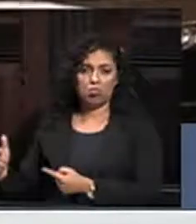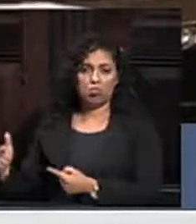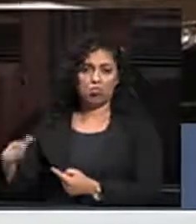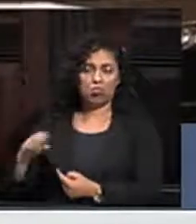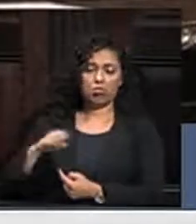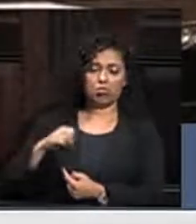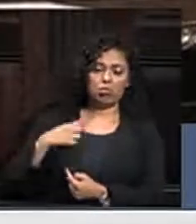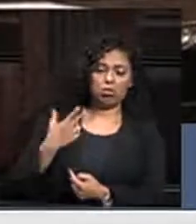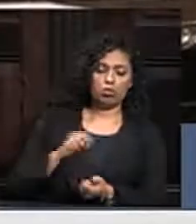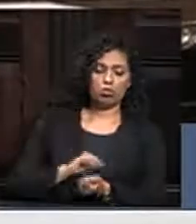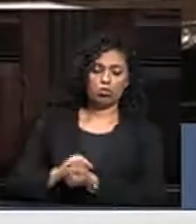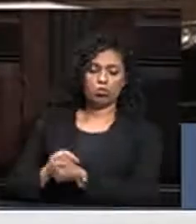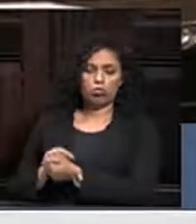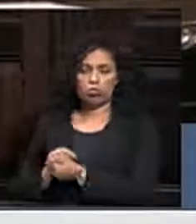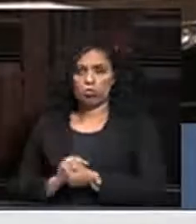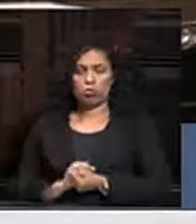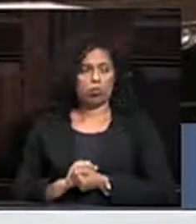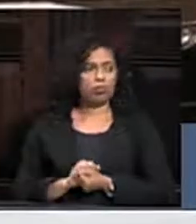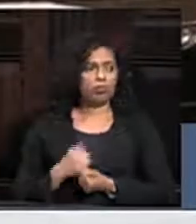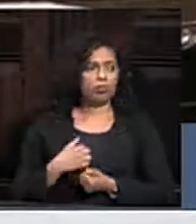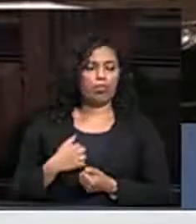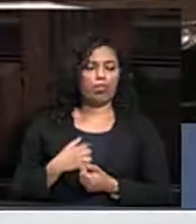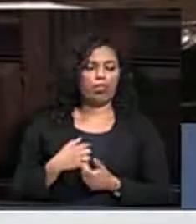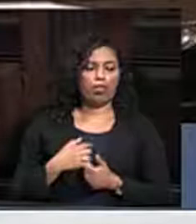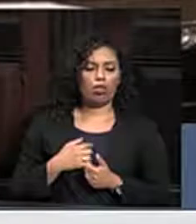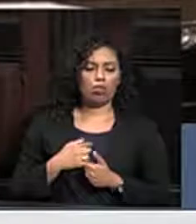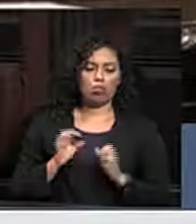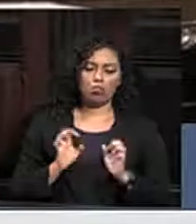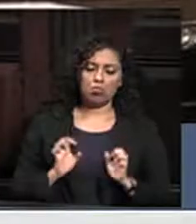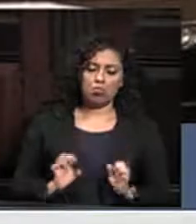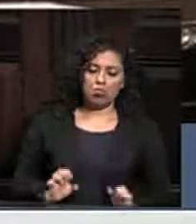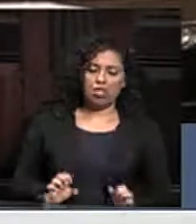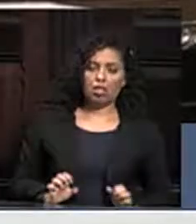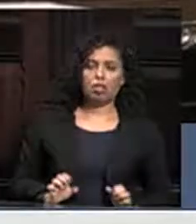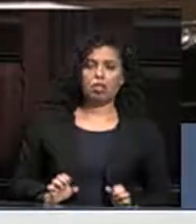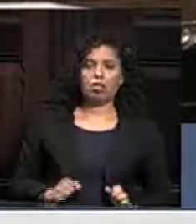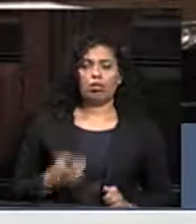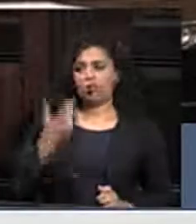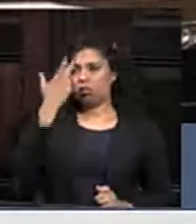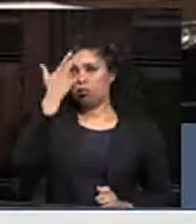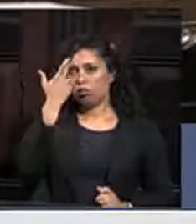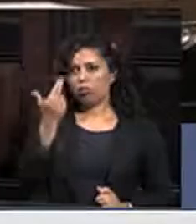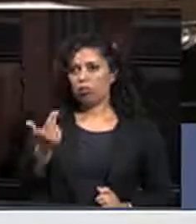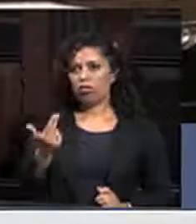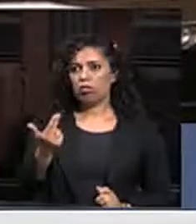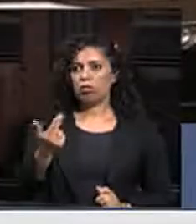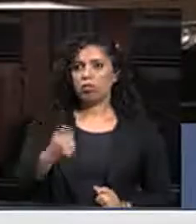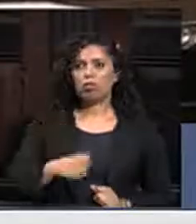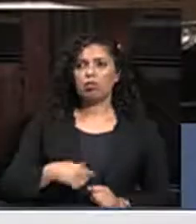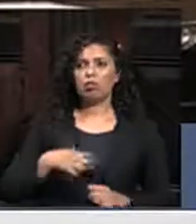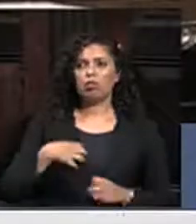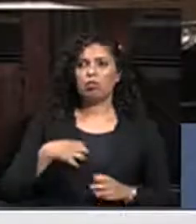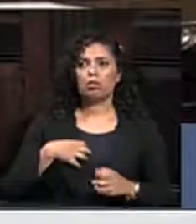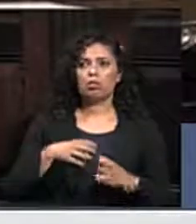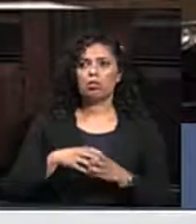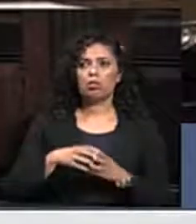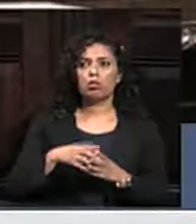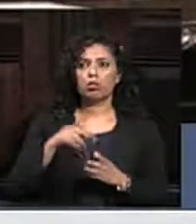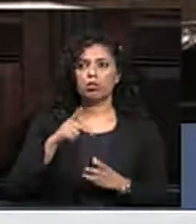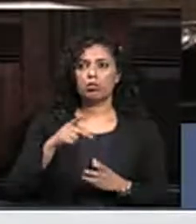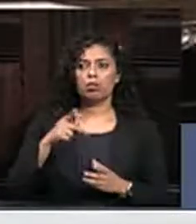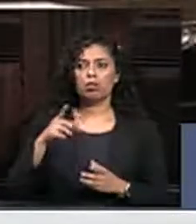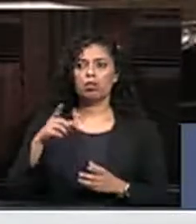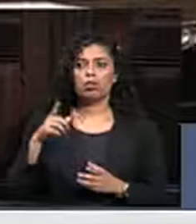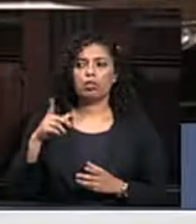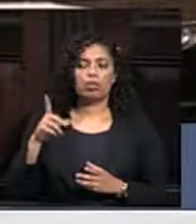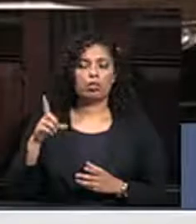contra, faço questão de manter a independência, foi assim a postura do meu partido, do PDT, durante a